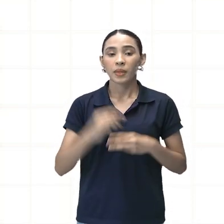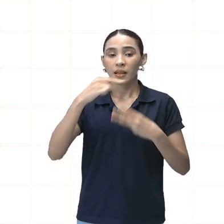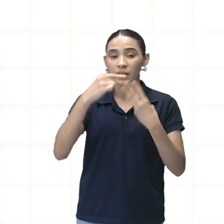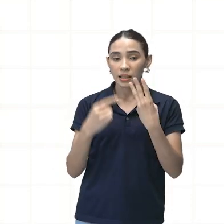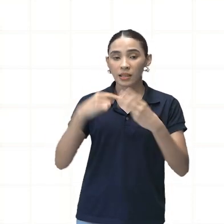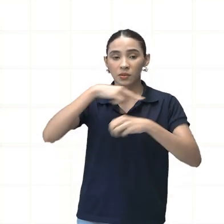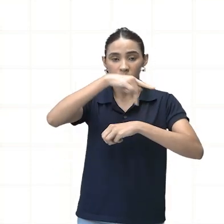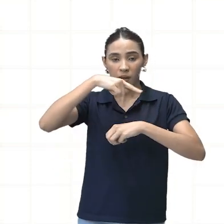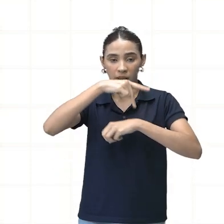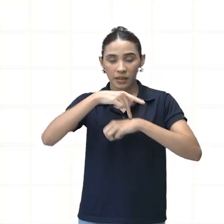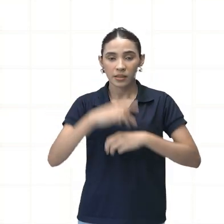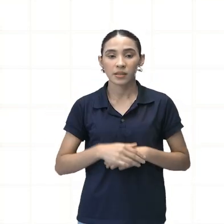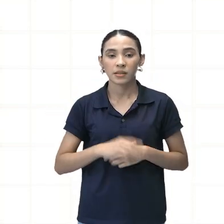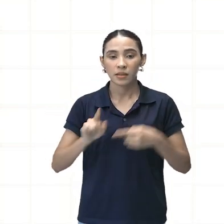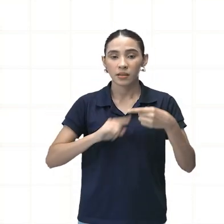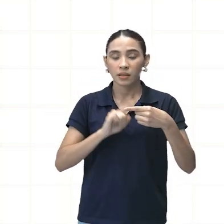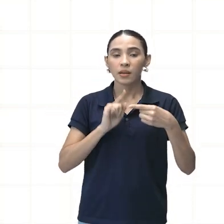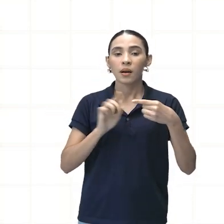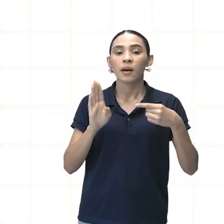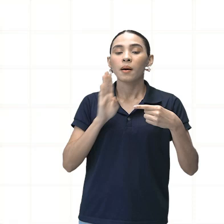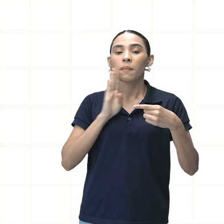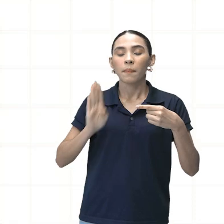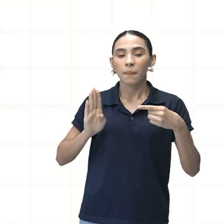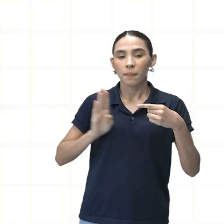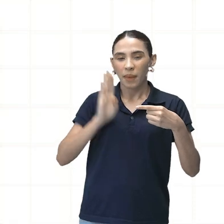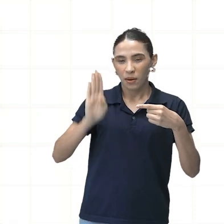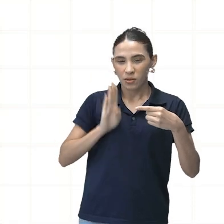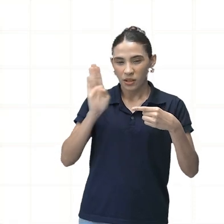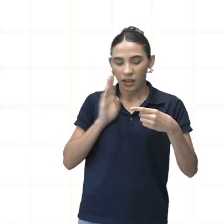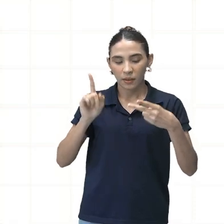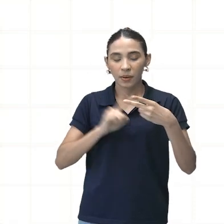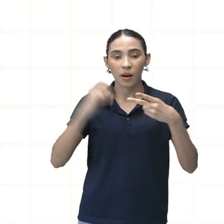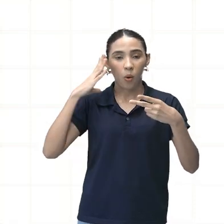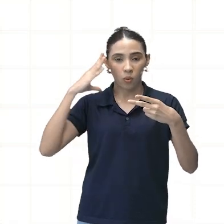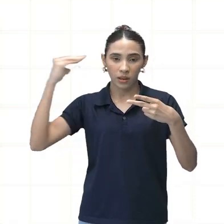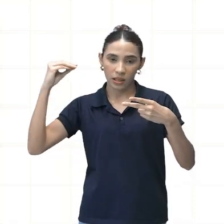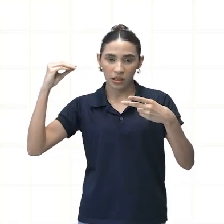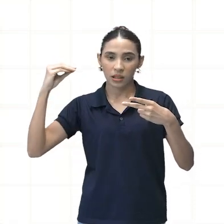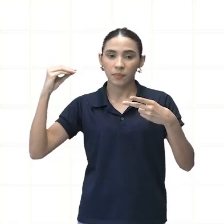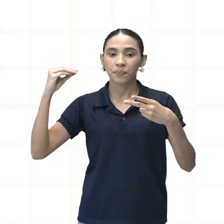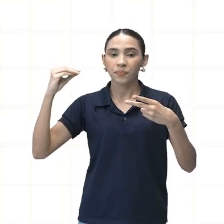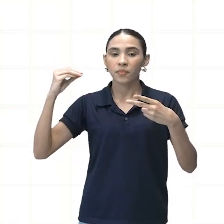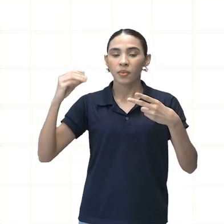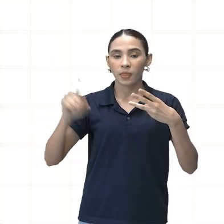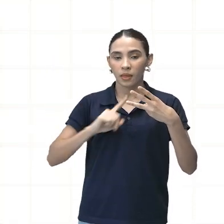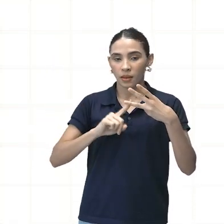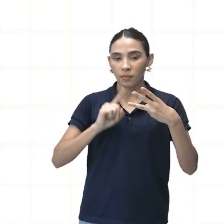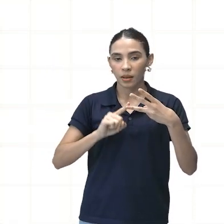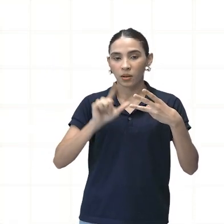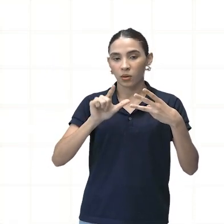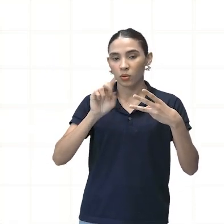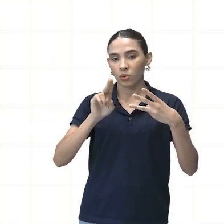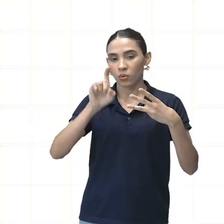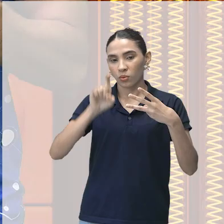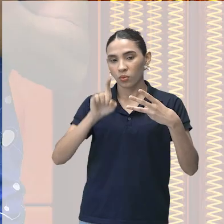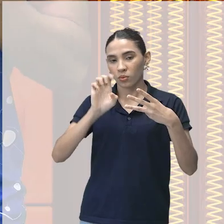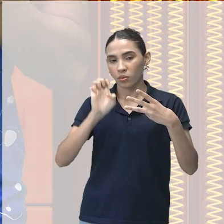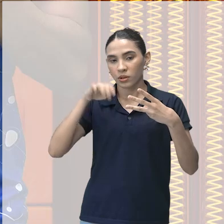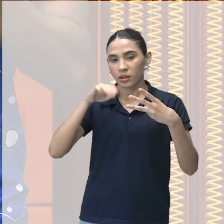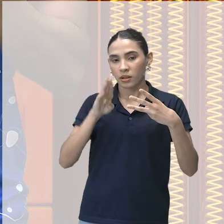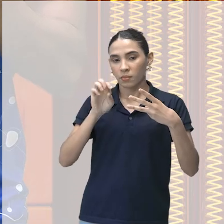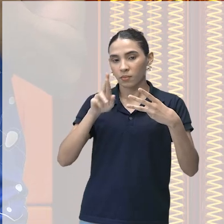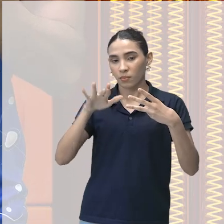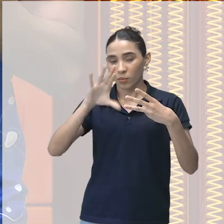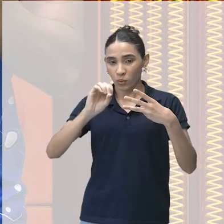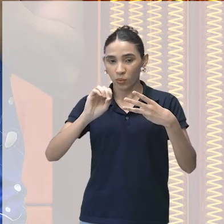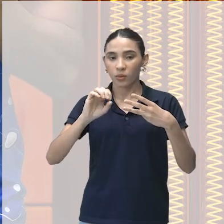3 países: Bélgica, Países Baixos, e Luxemburgo, certo? Então,